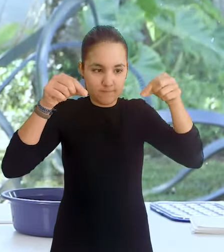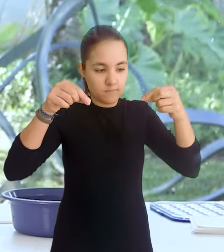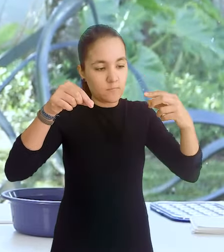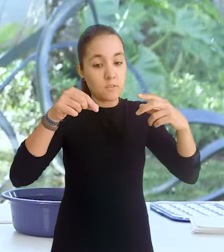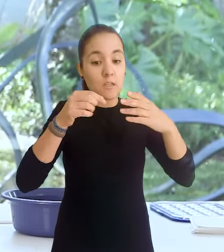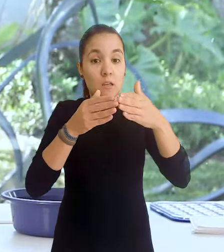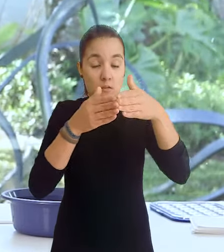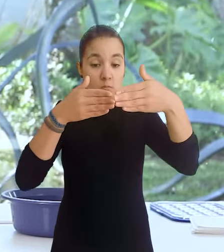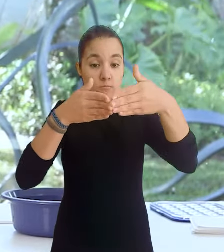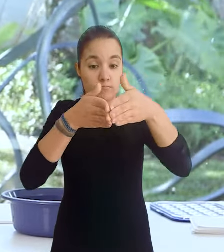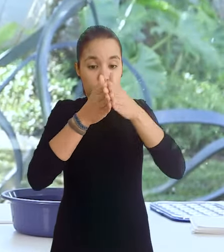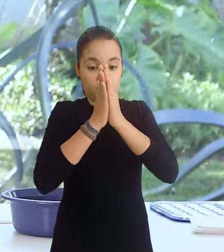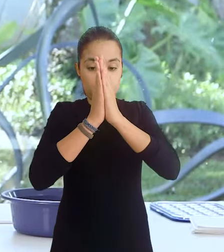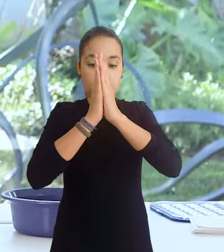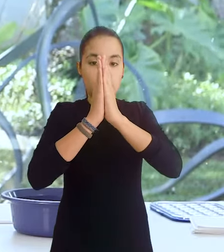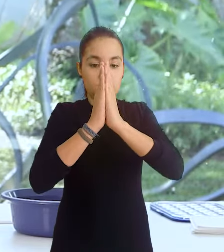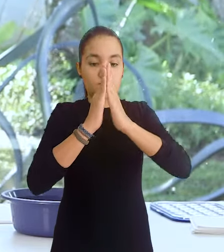lado fechado da folha, ó.